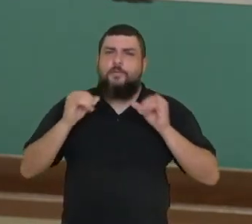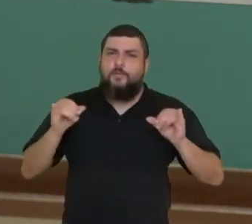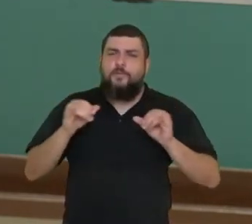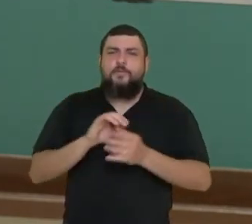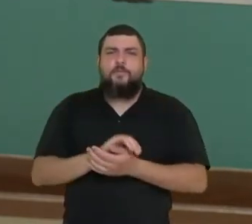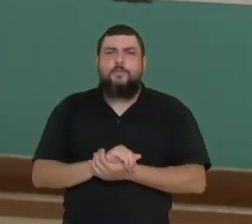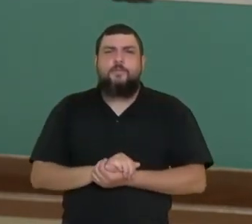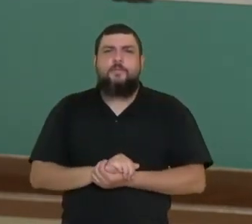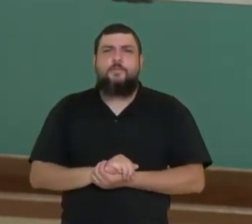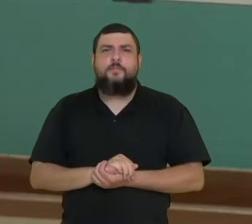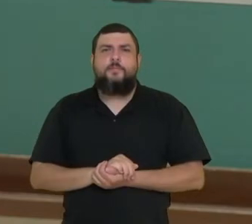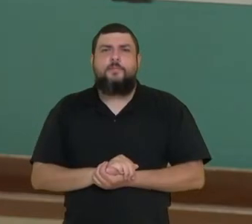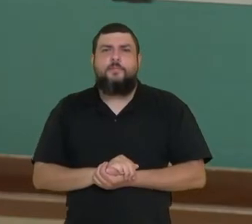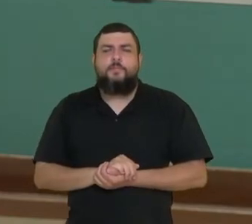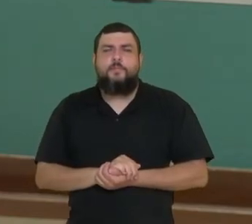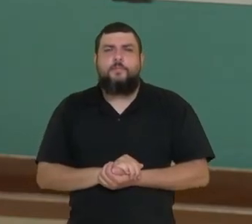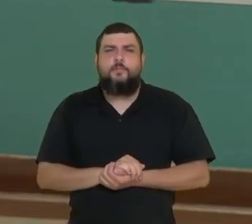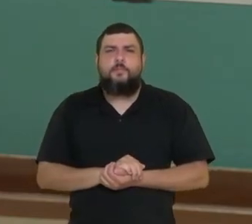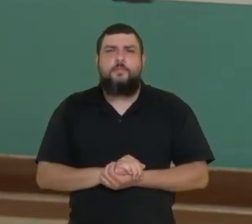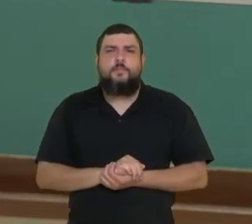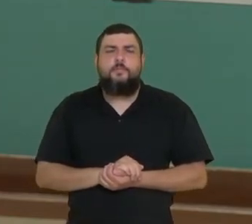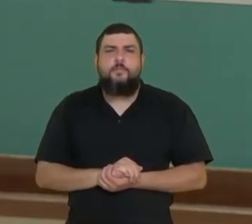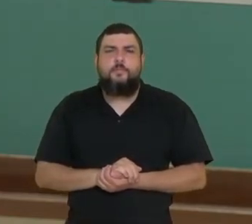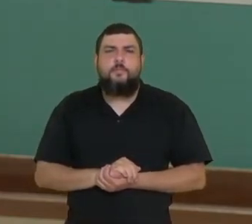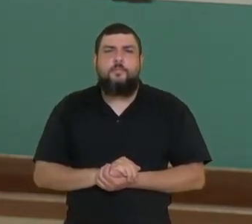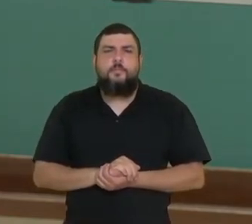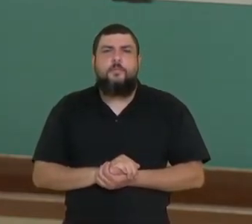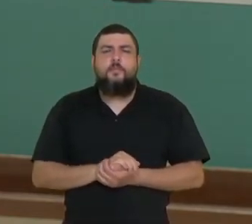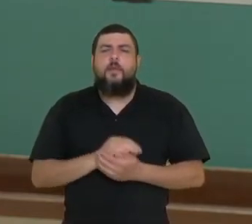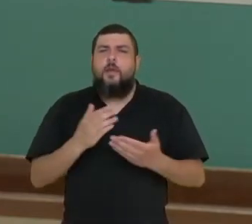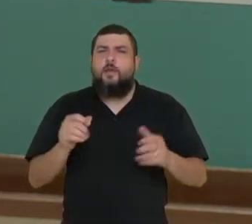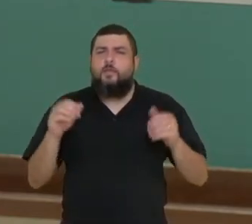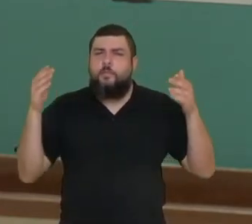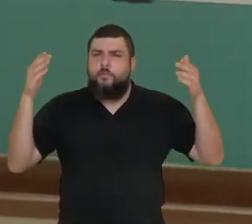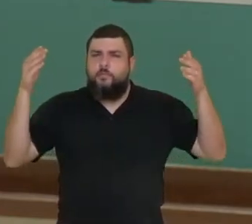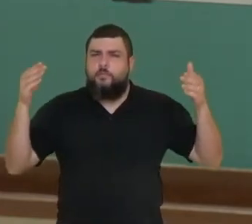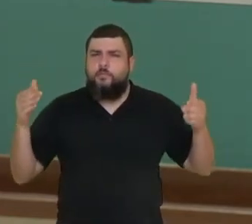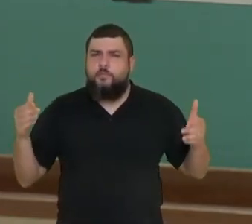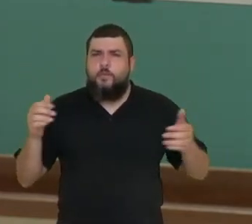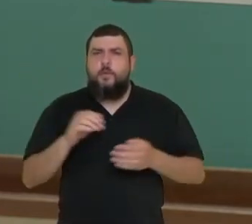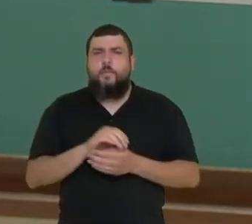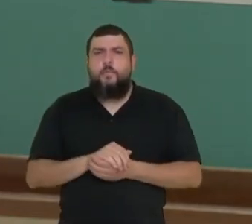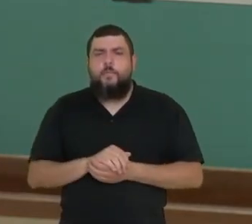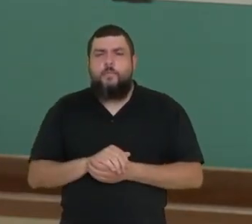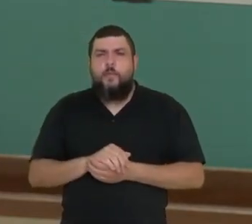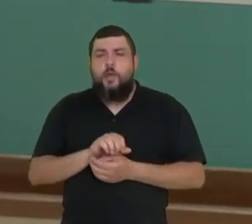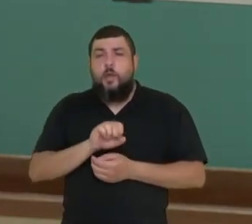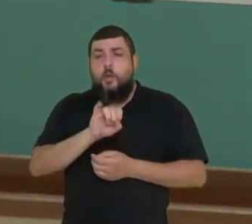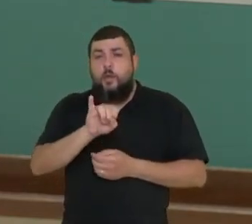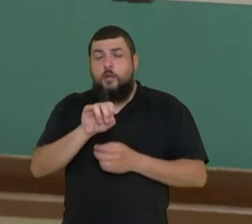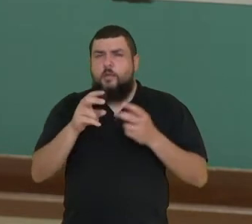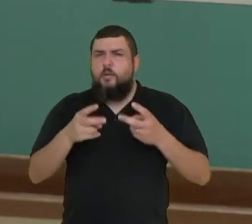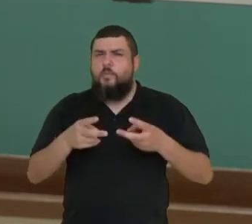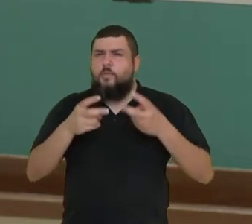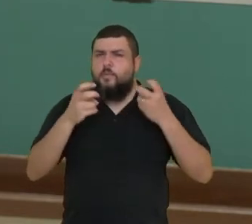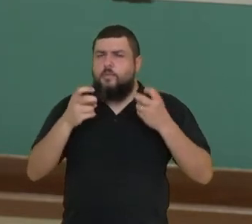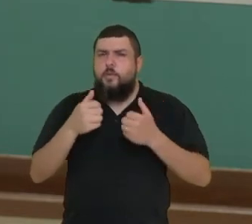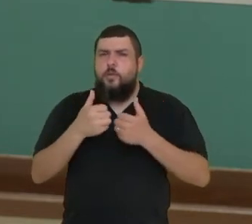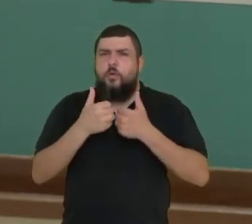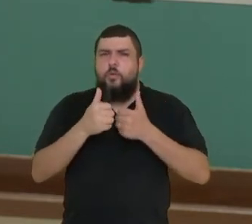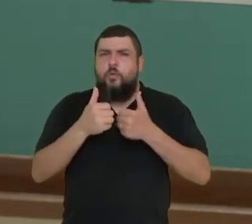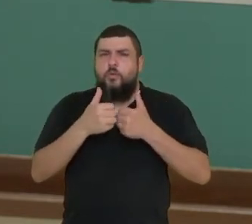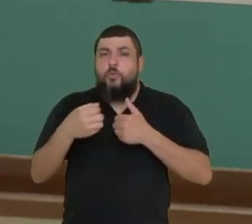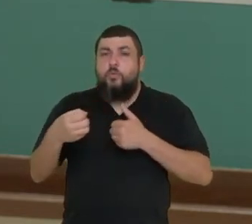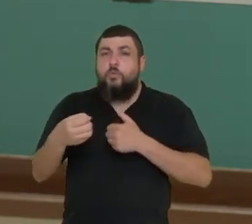periféricos, certo? E a questão do vidro aberto, né? Eu vou dar uma dica para vocês. Se vocês observarem os ônibus novos de viagem, eles não